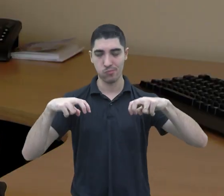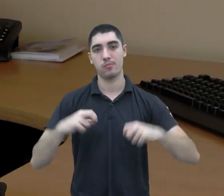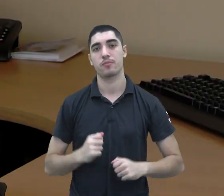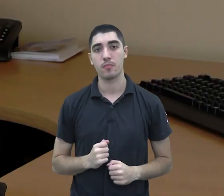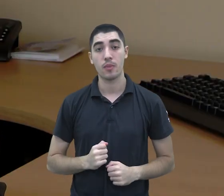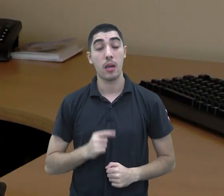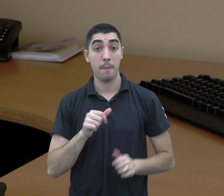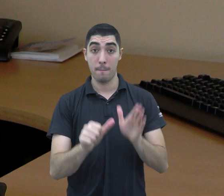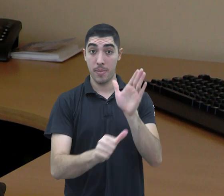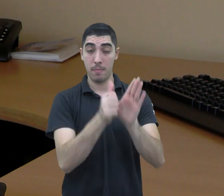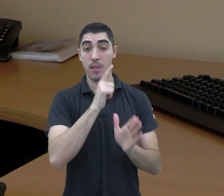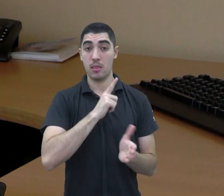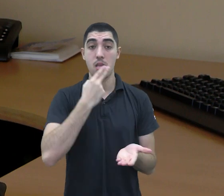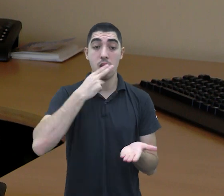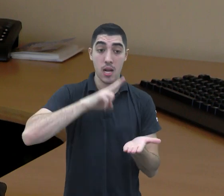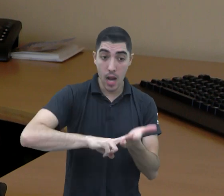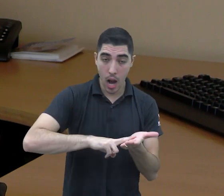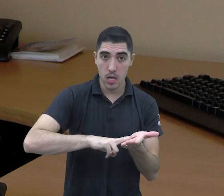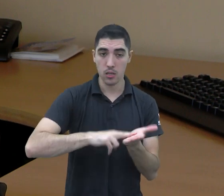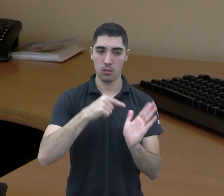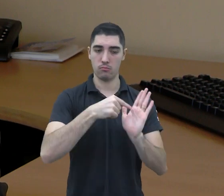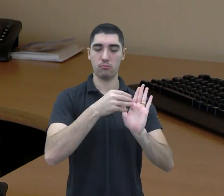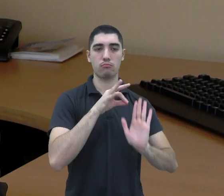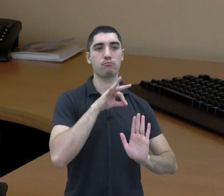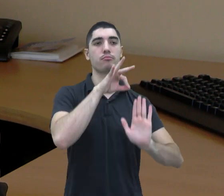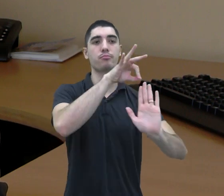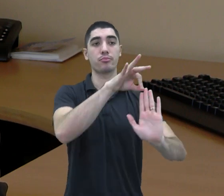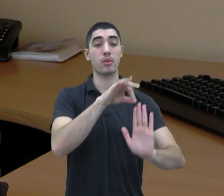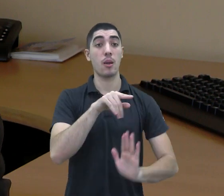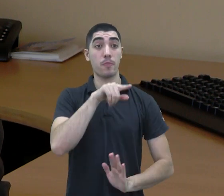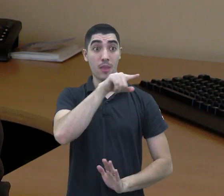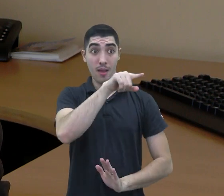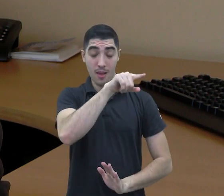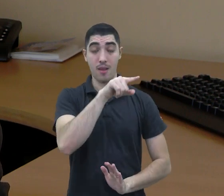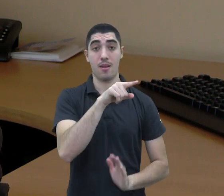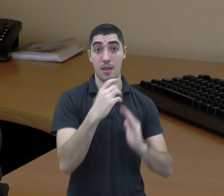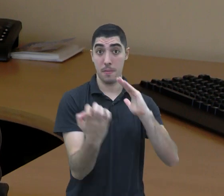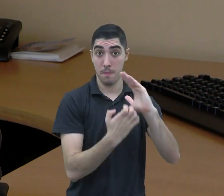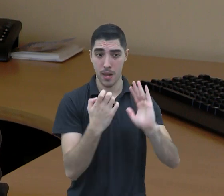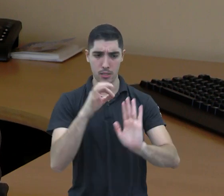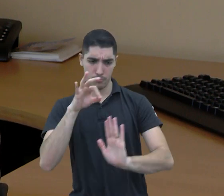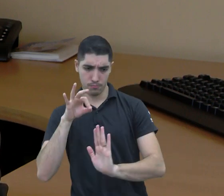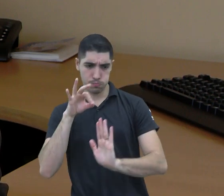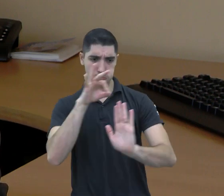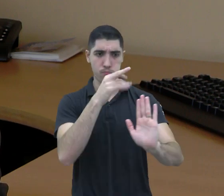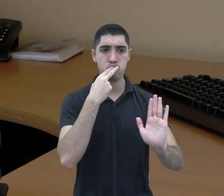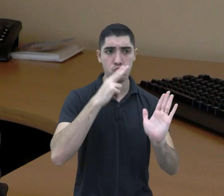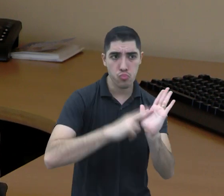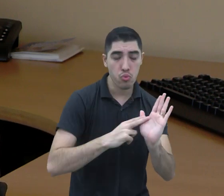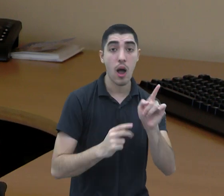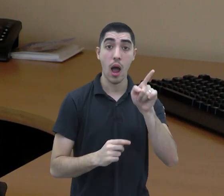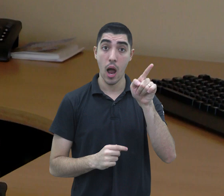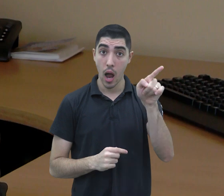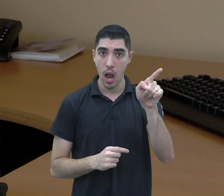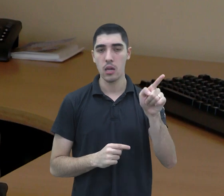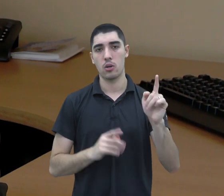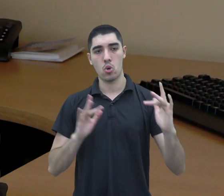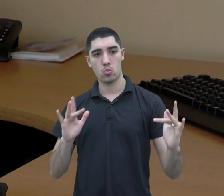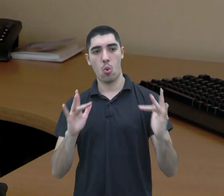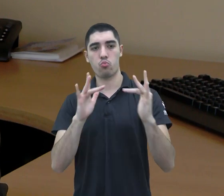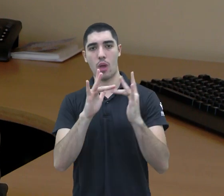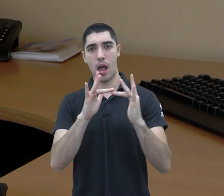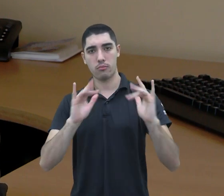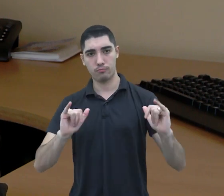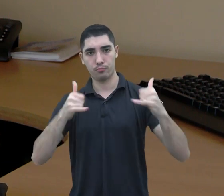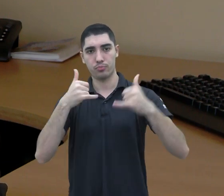Isso começa com uma carta de informação preliminar. O fornecedor, recebendo isso, ele entra em contato